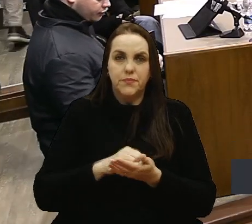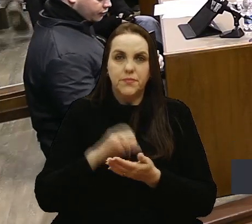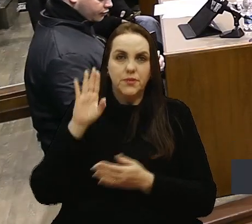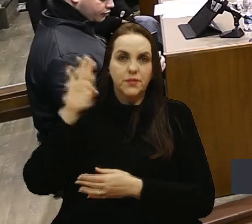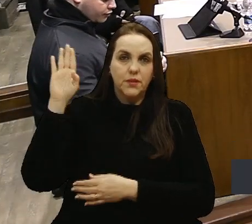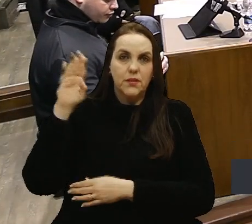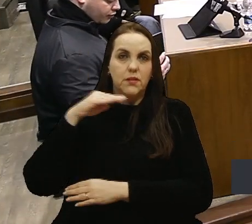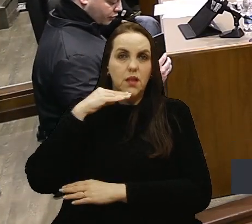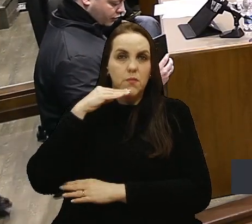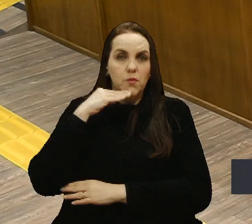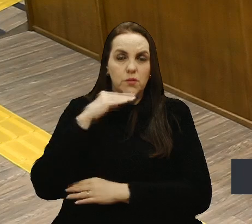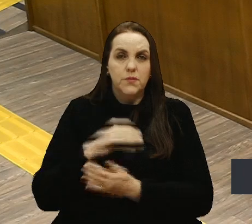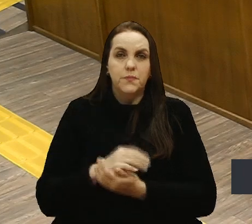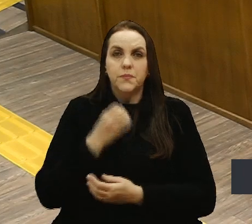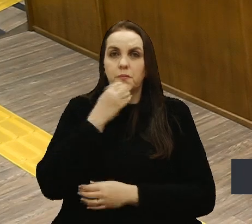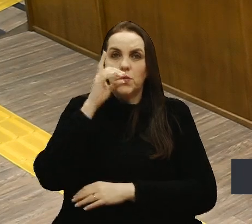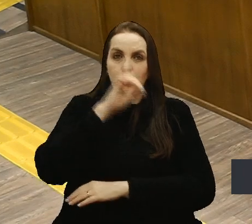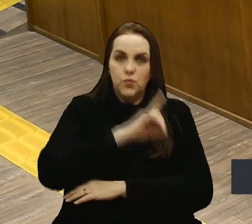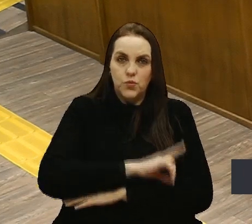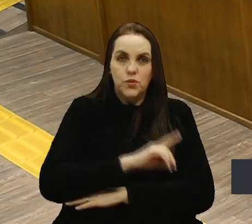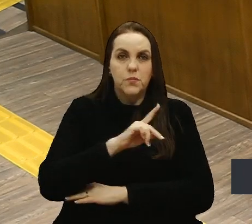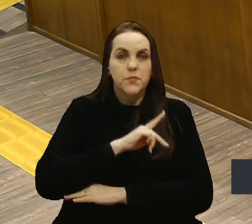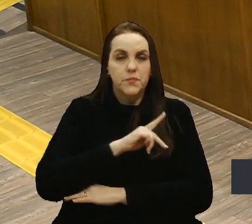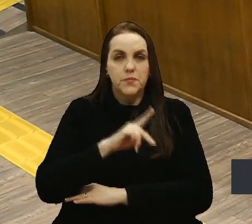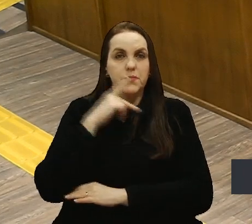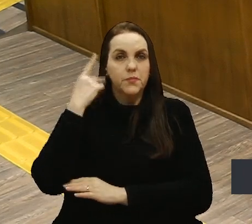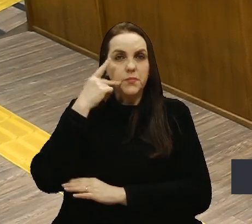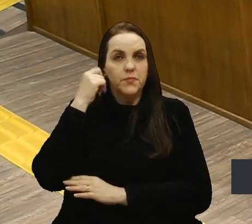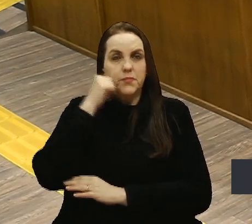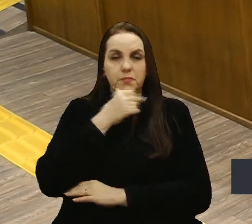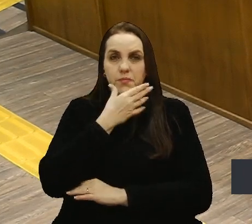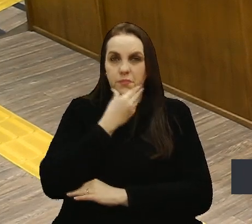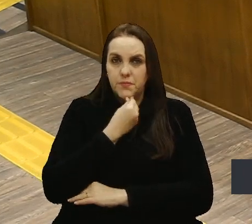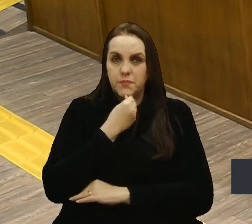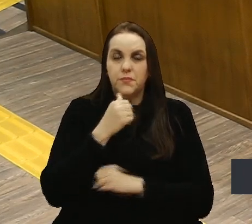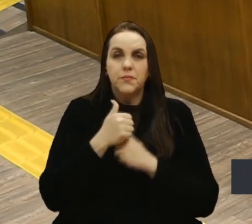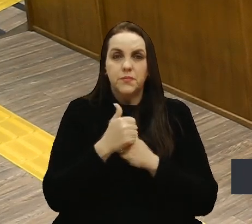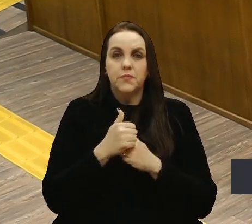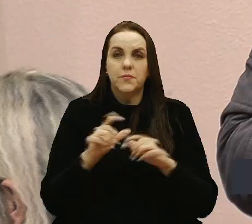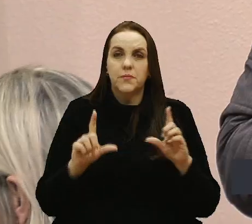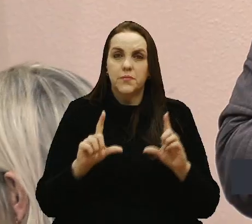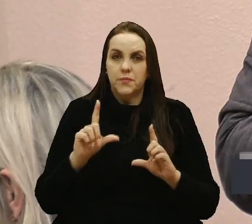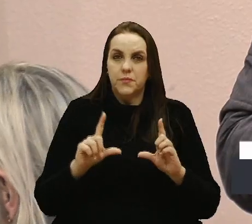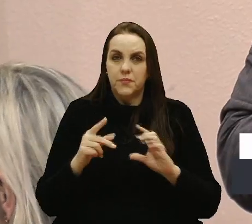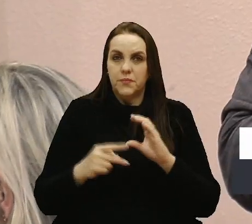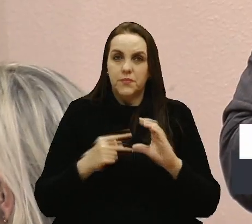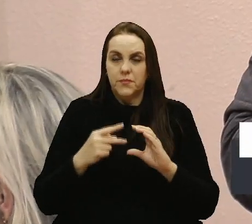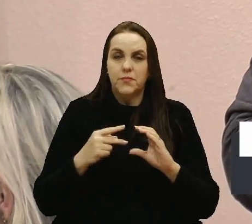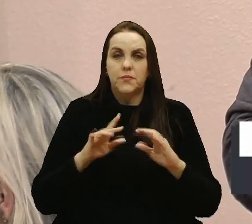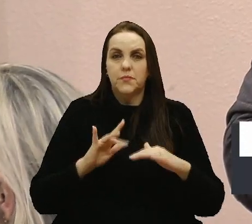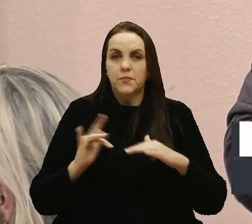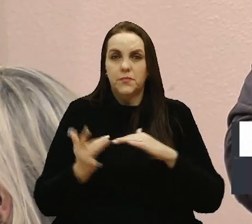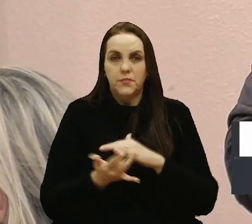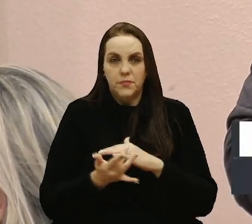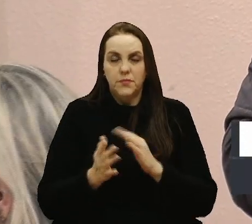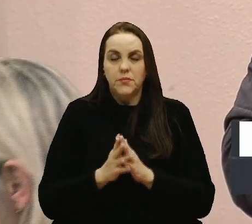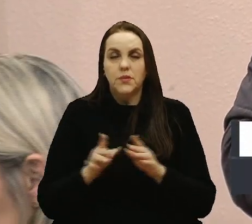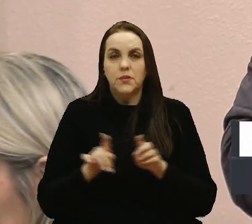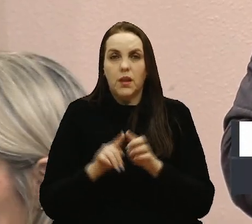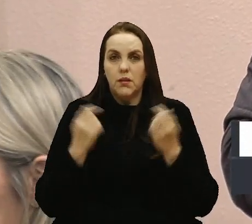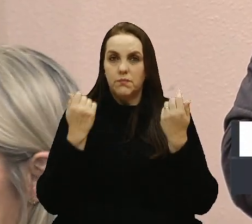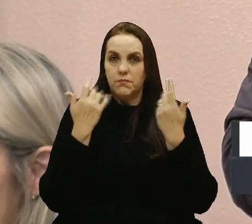Bortola. Bom dia, senhor presidente, senhoras e senhores vereadores, aqui nos acompanha pelas redes sociais, pela TV Câmara. Também faço um voto de louvor